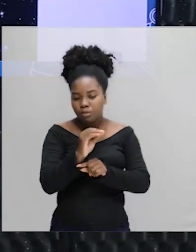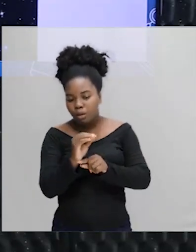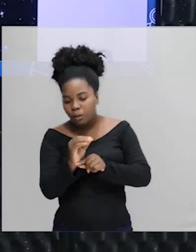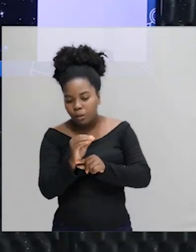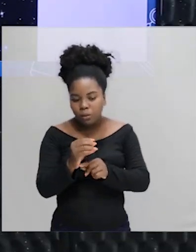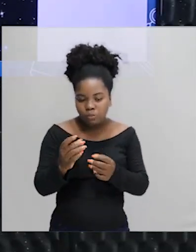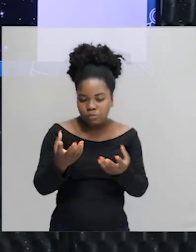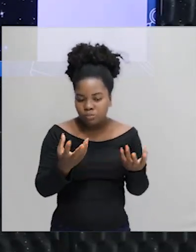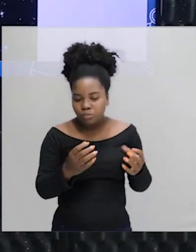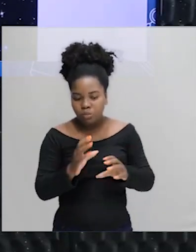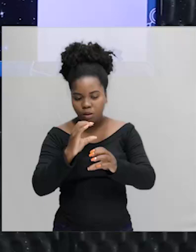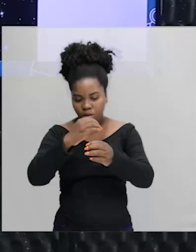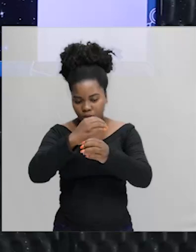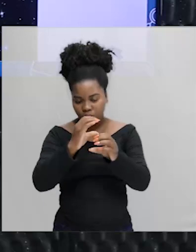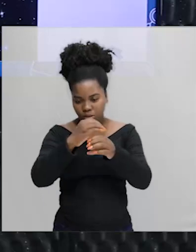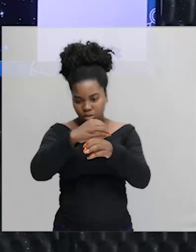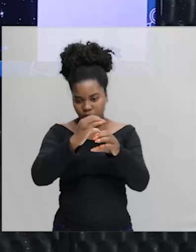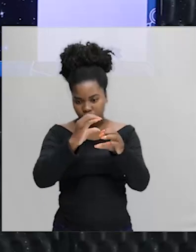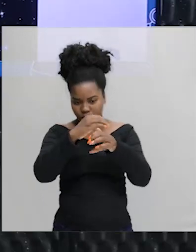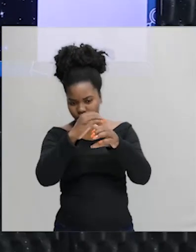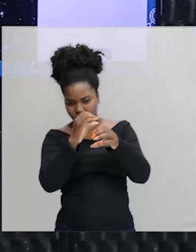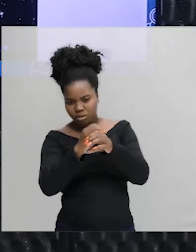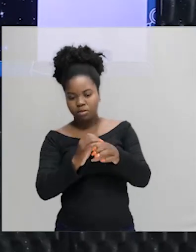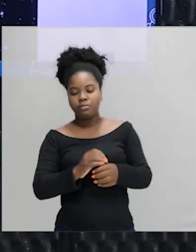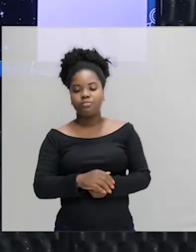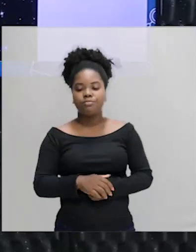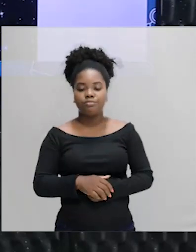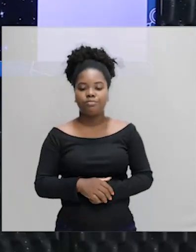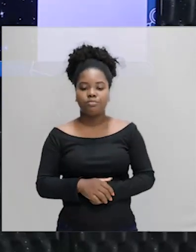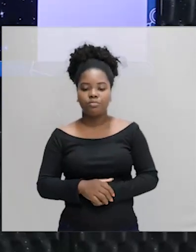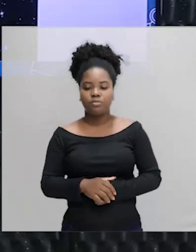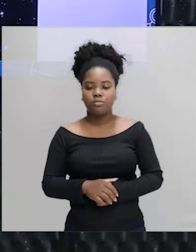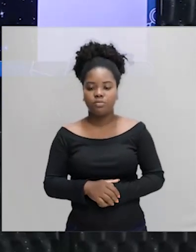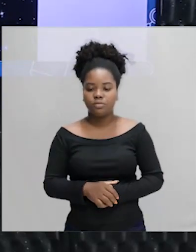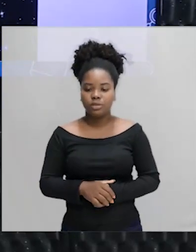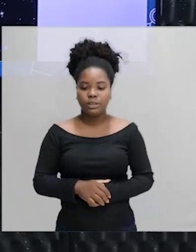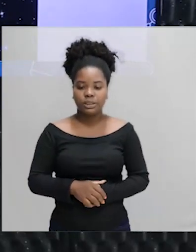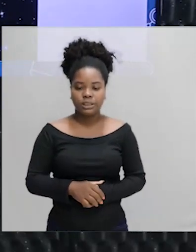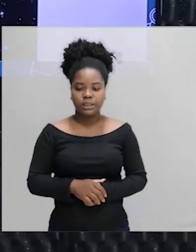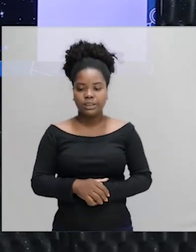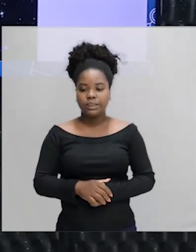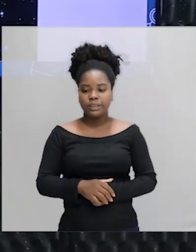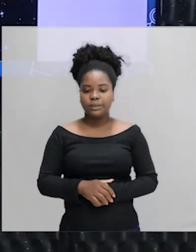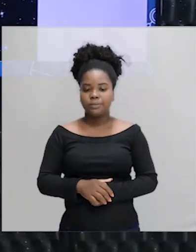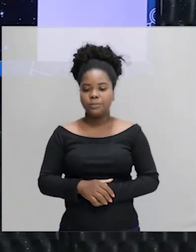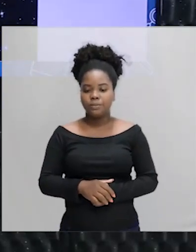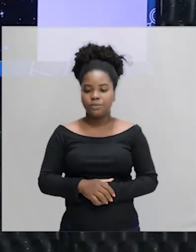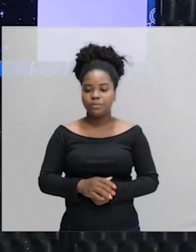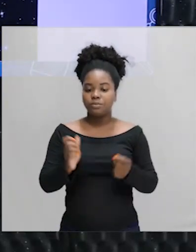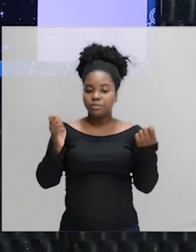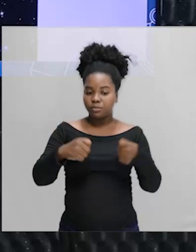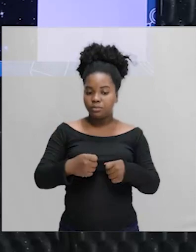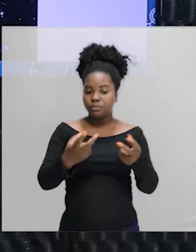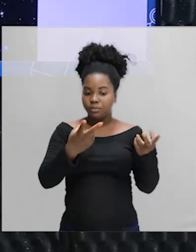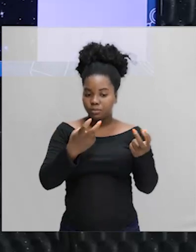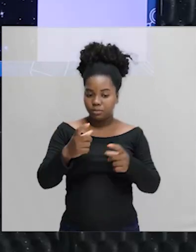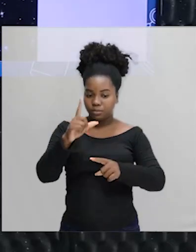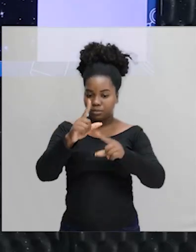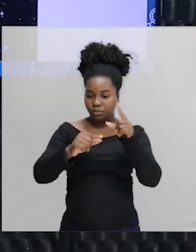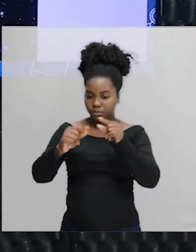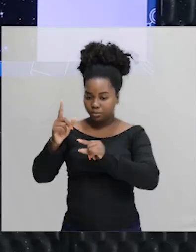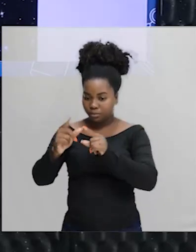é o universo organizado, a organização que existe aí nesses astros celestes, os astrônomos conseguem observar